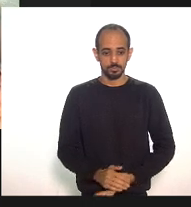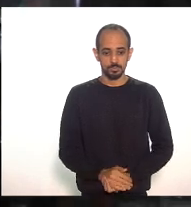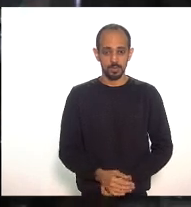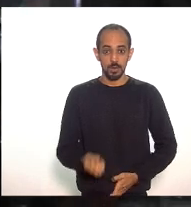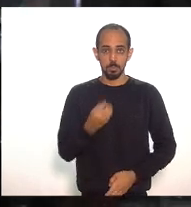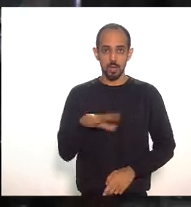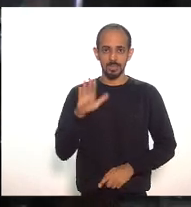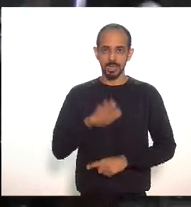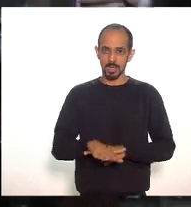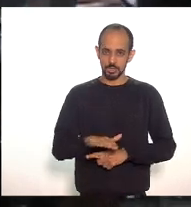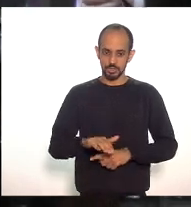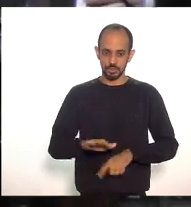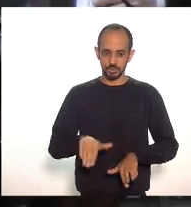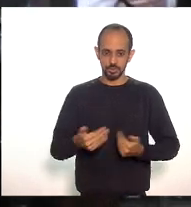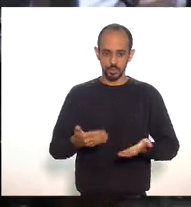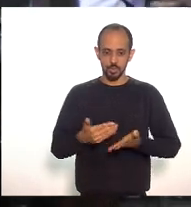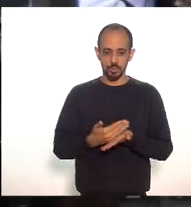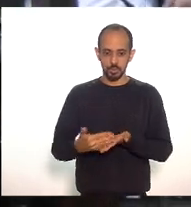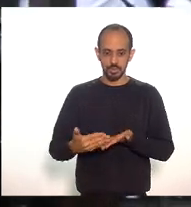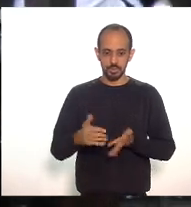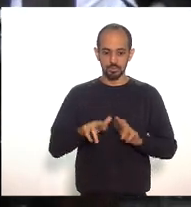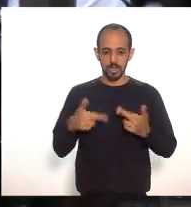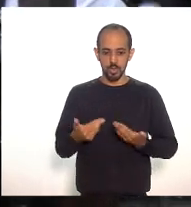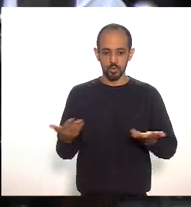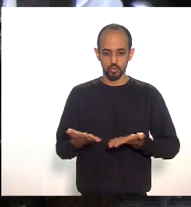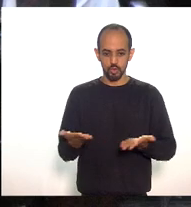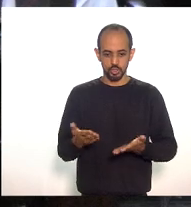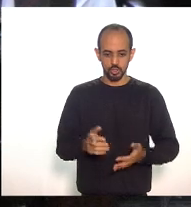Oi boa tarde então vamos a pauta